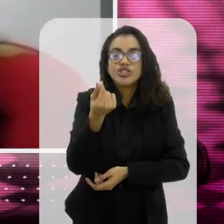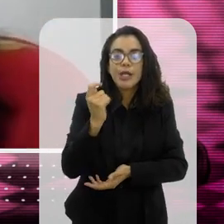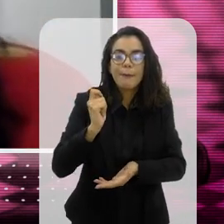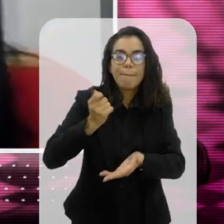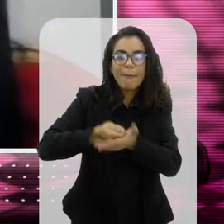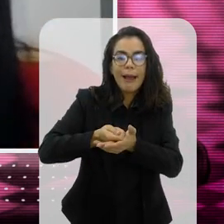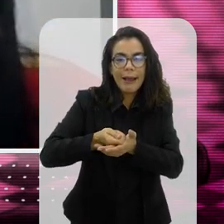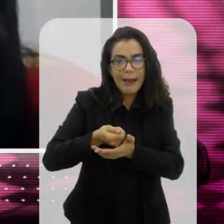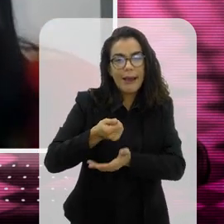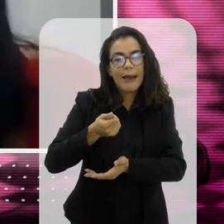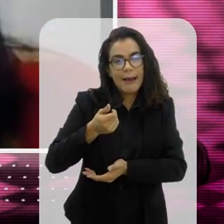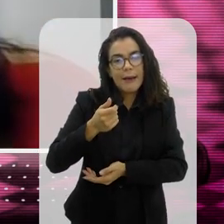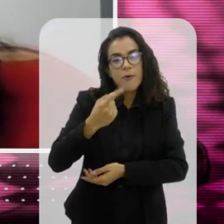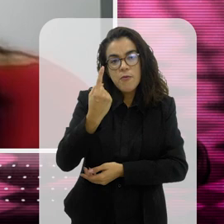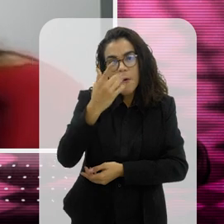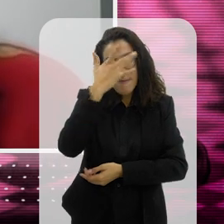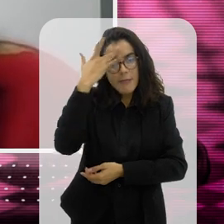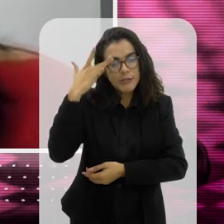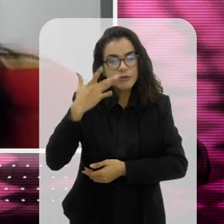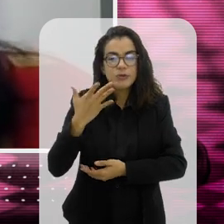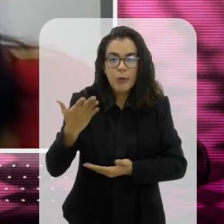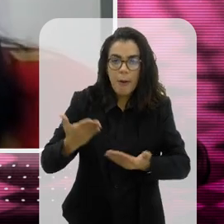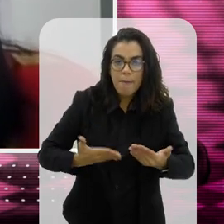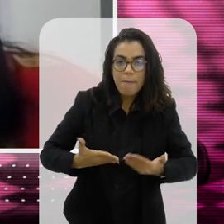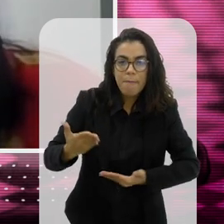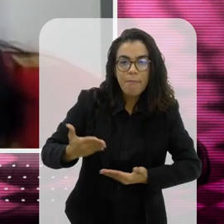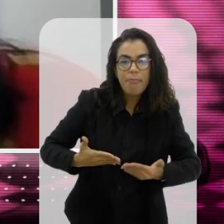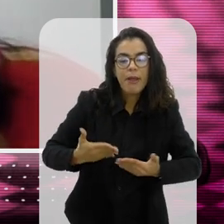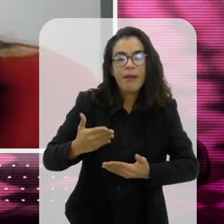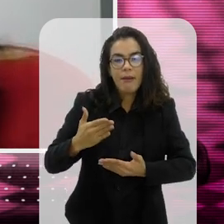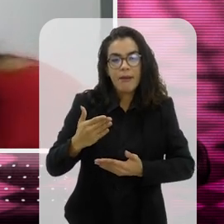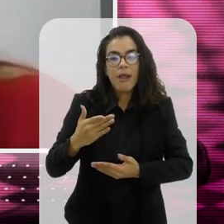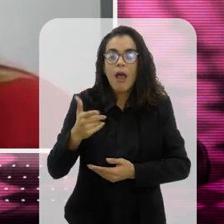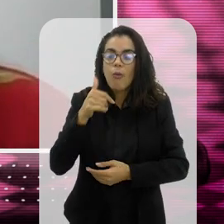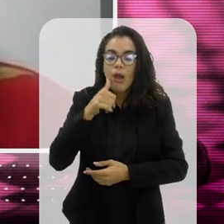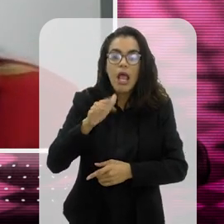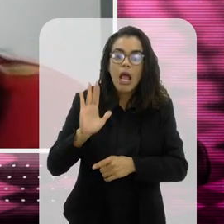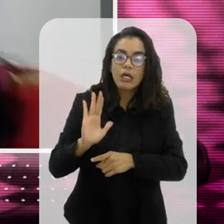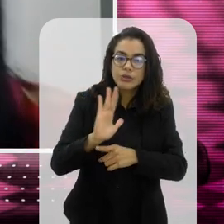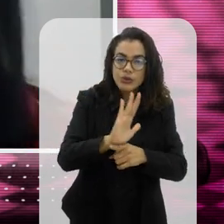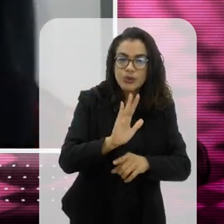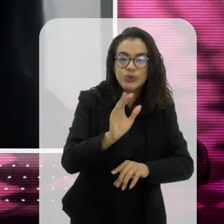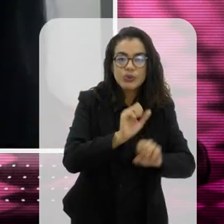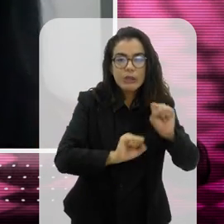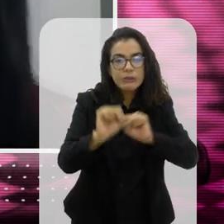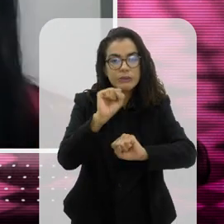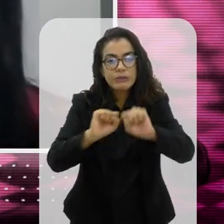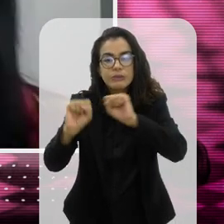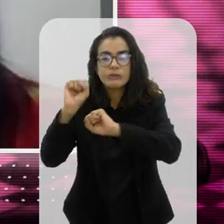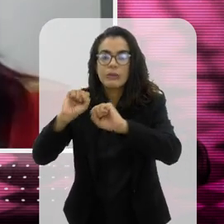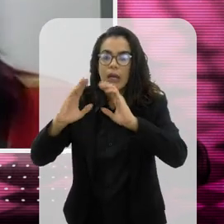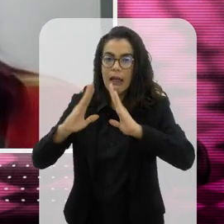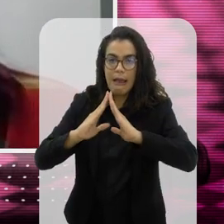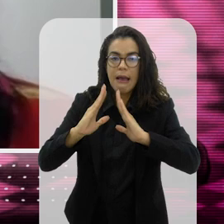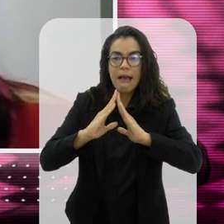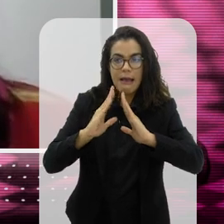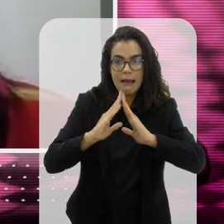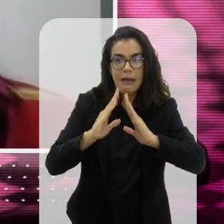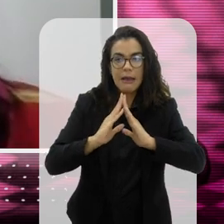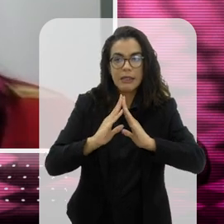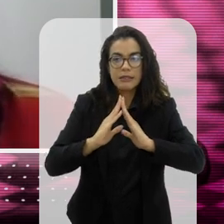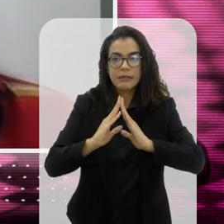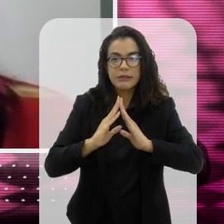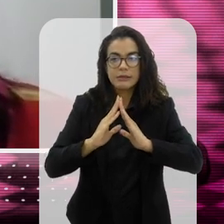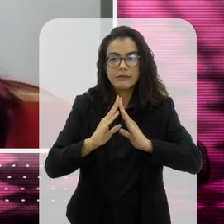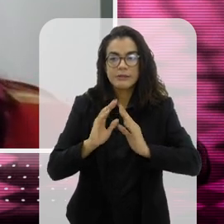tudo certo, é tirar o dinheiro para pagar a diarista. A gente tem uma ajuda de uma vez por semana, a moça vem aqui e nos ajuda a cuidar da casa. A gente cuida de todo o